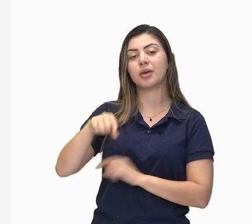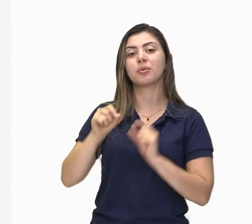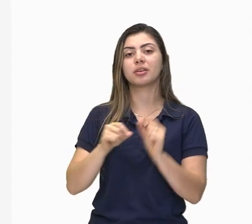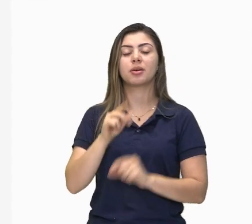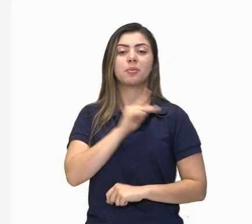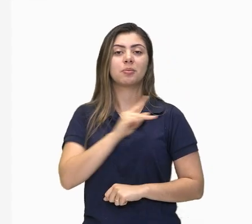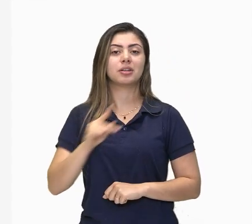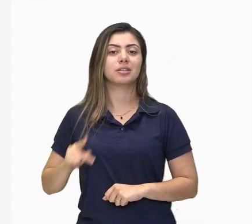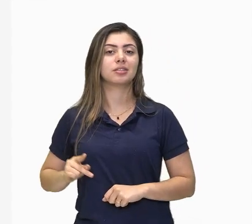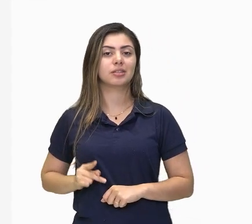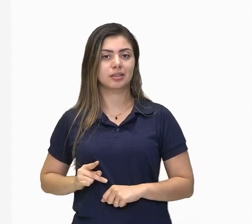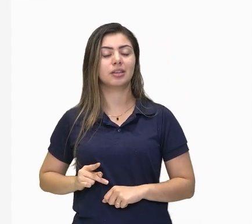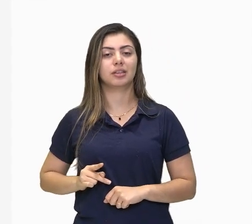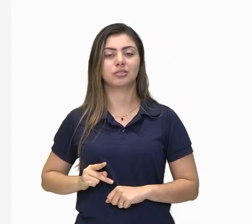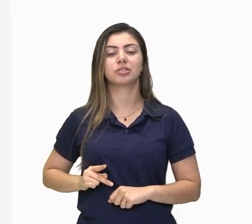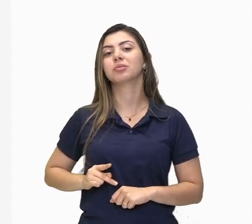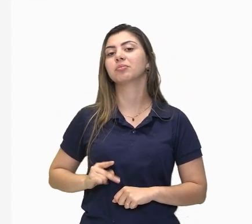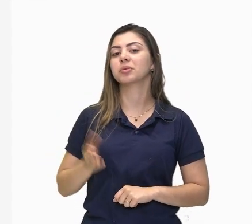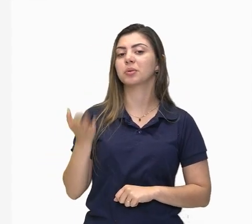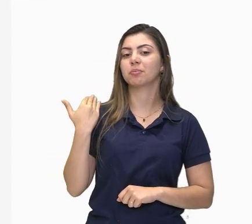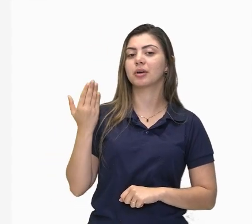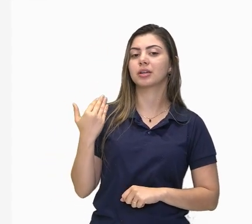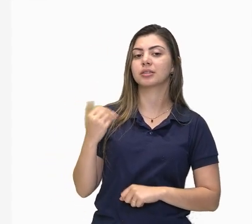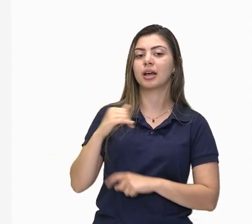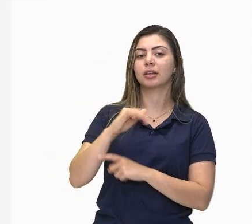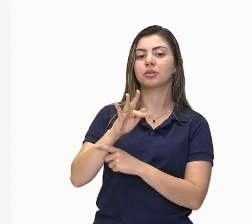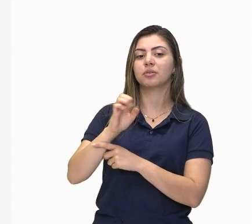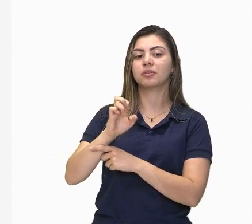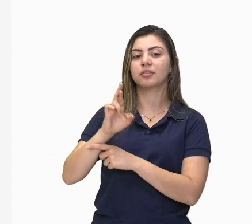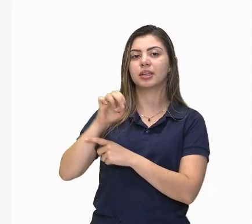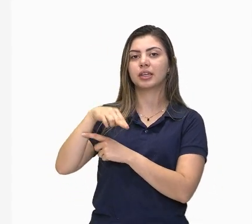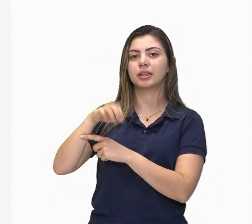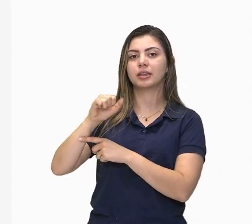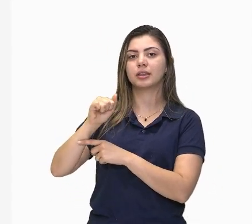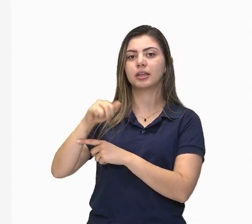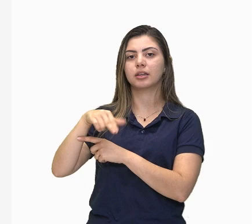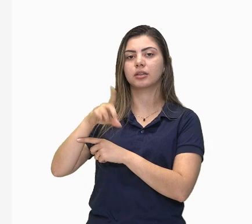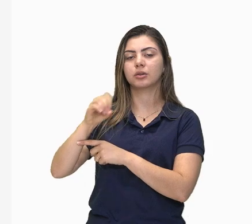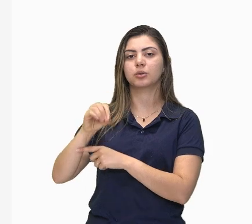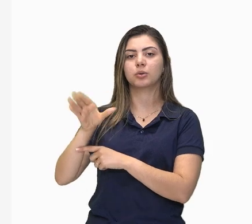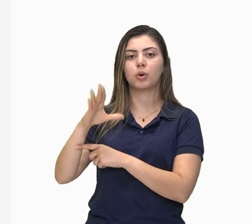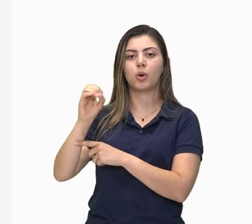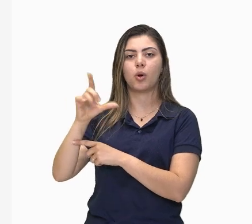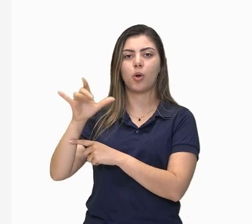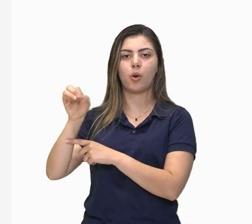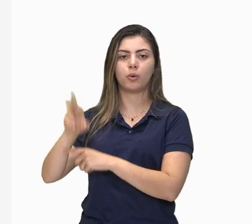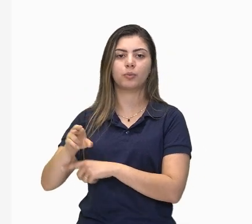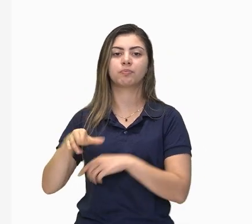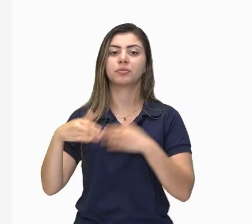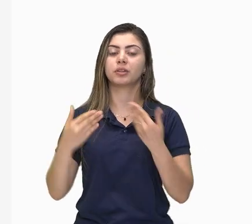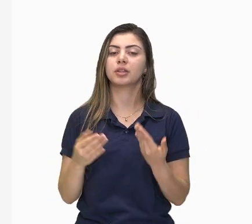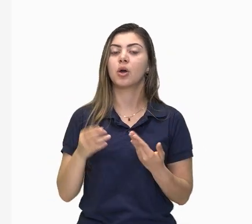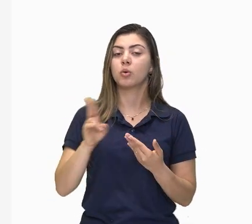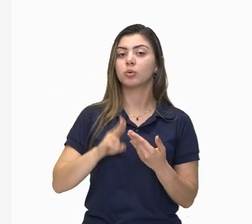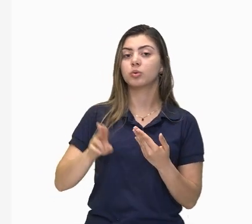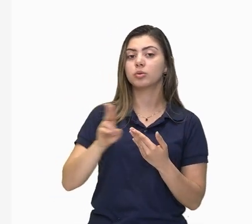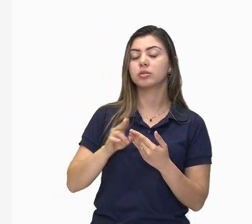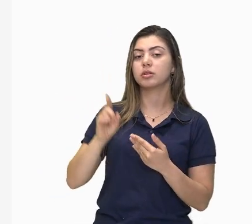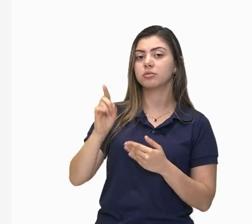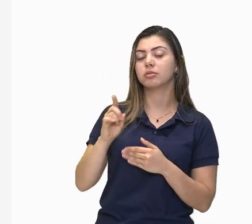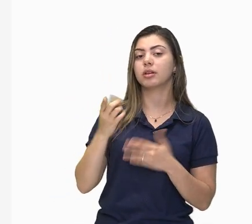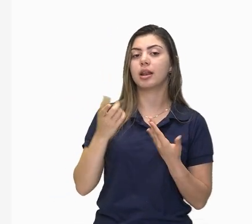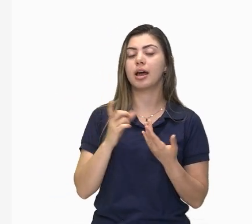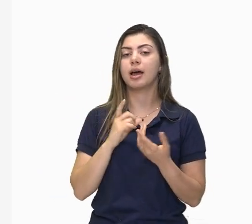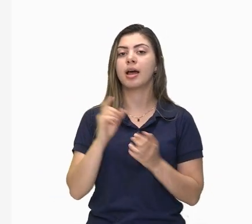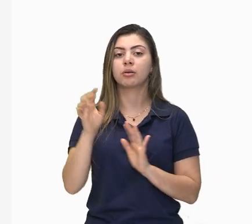da República na época, Fernando Collor de Mello. Continuando, através da paródia, Jô Soares